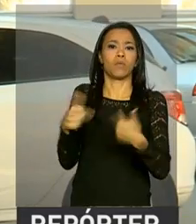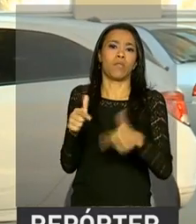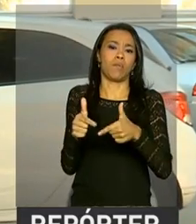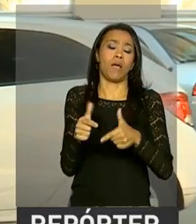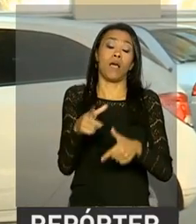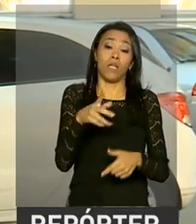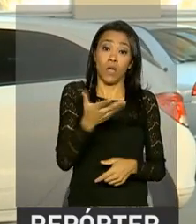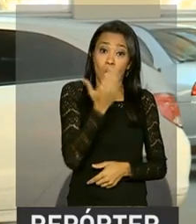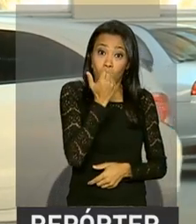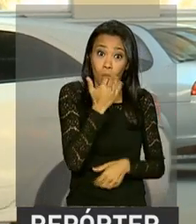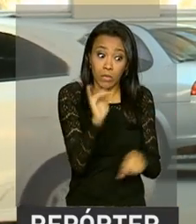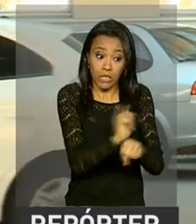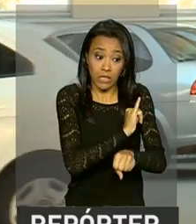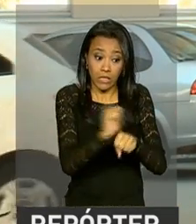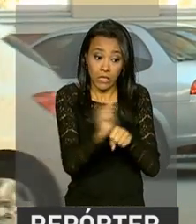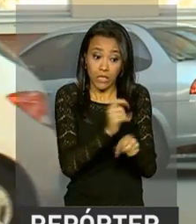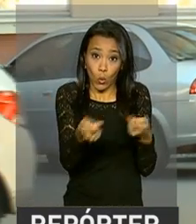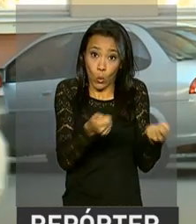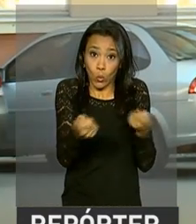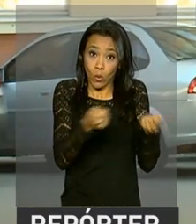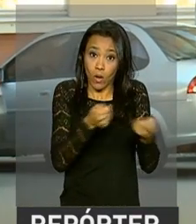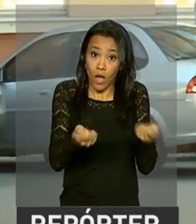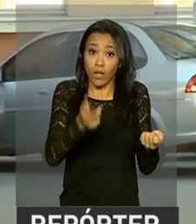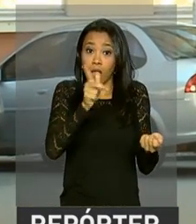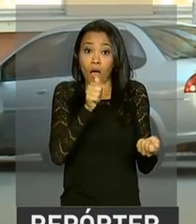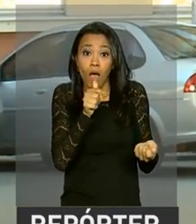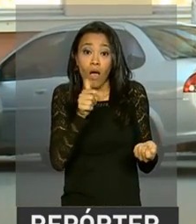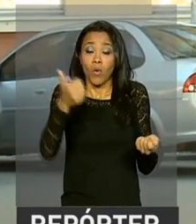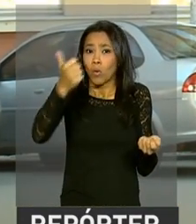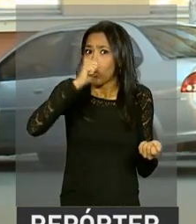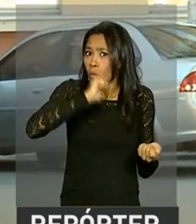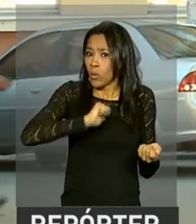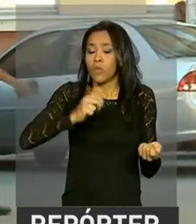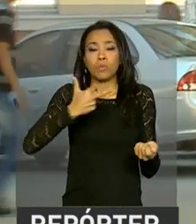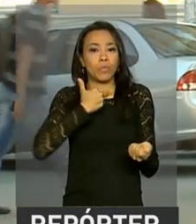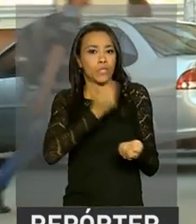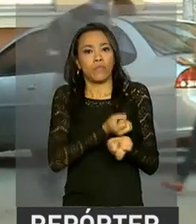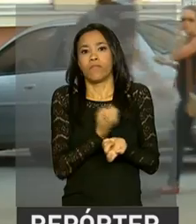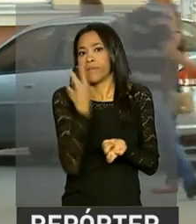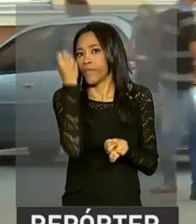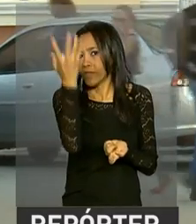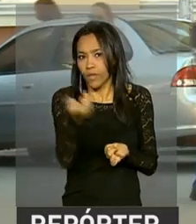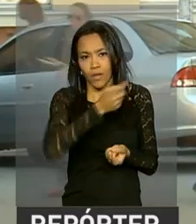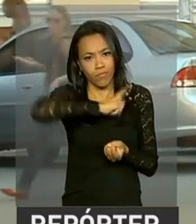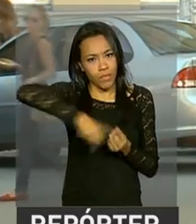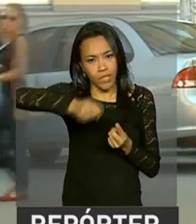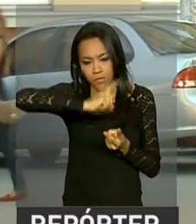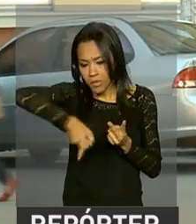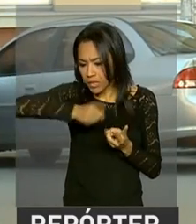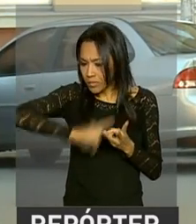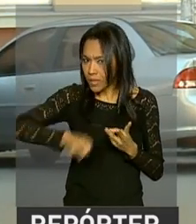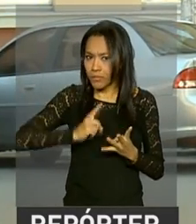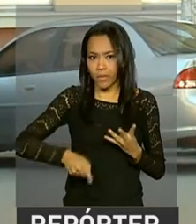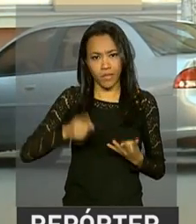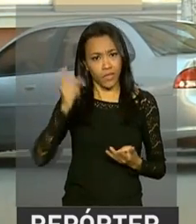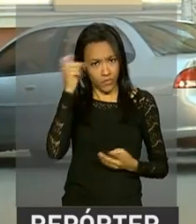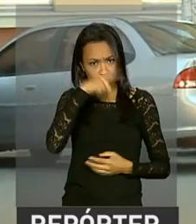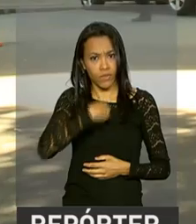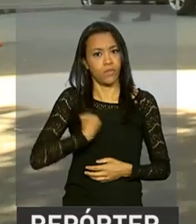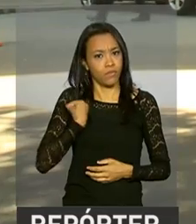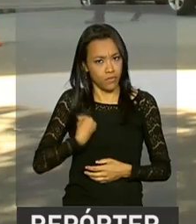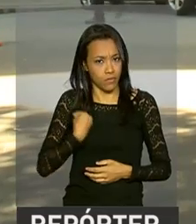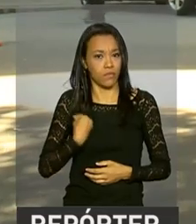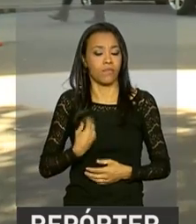dieta controlada de alimento, de líquido, não podia viajar, muito restrita, a vida era muito